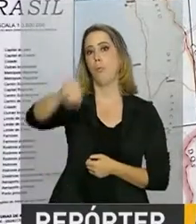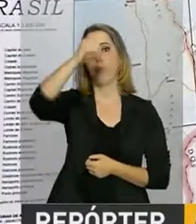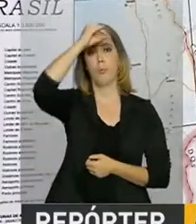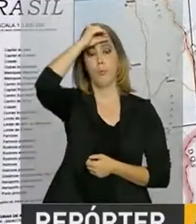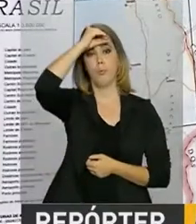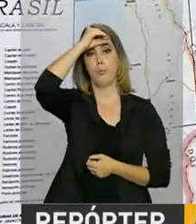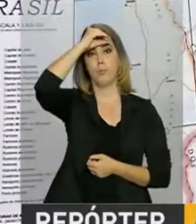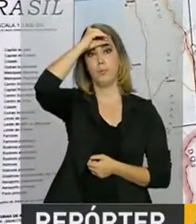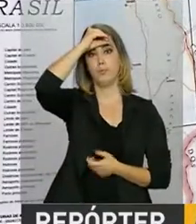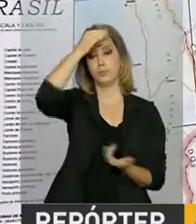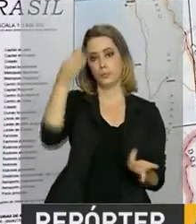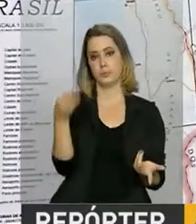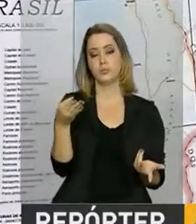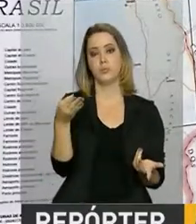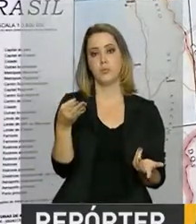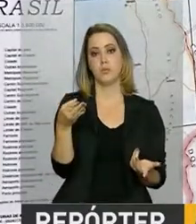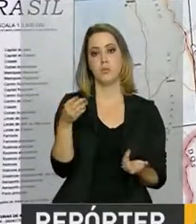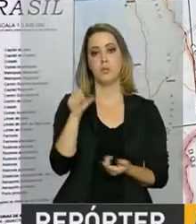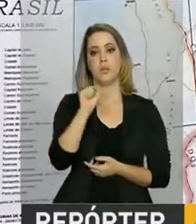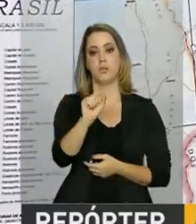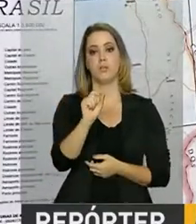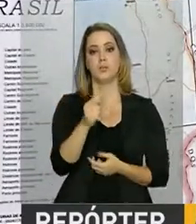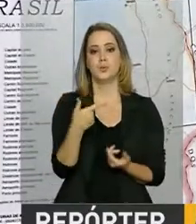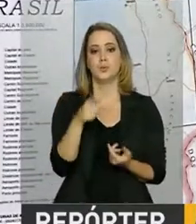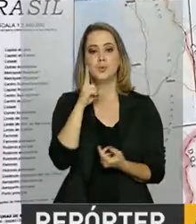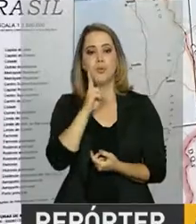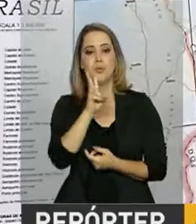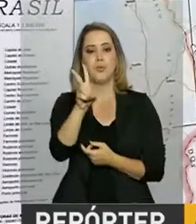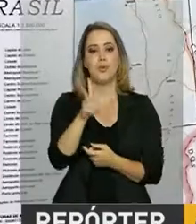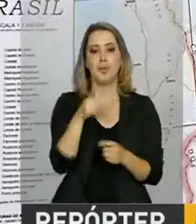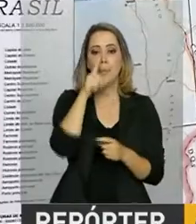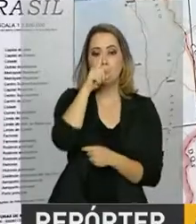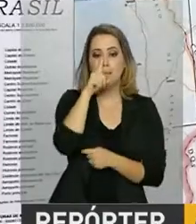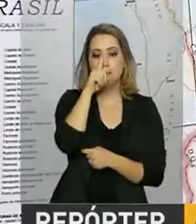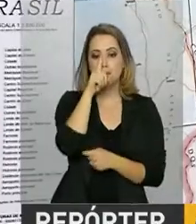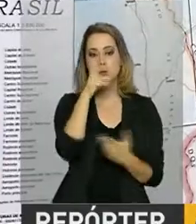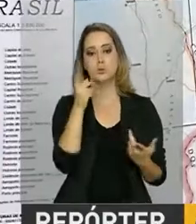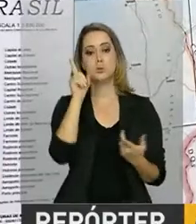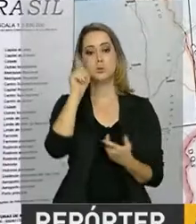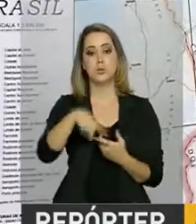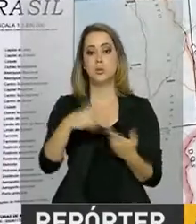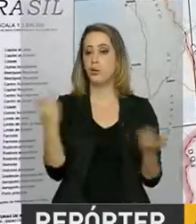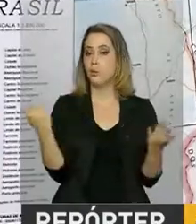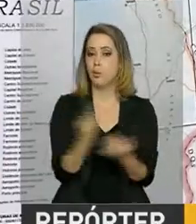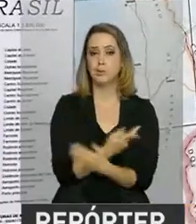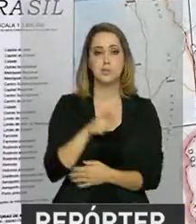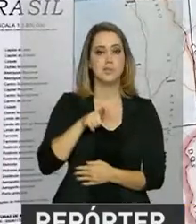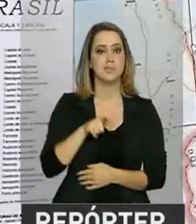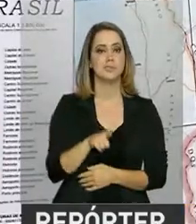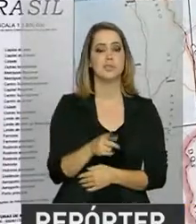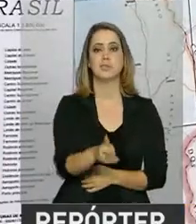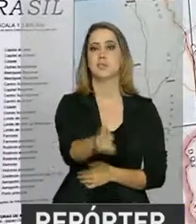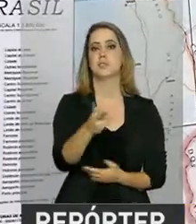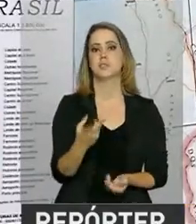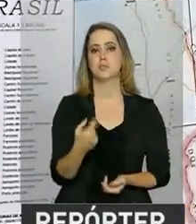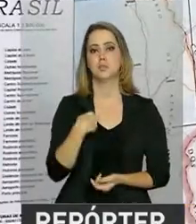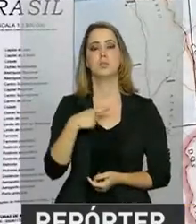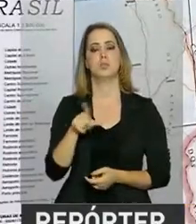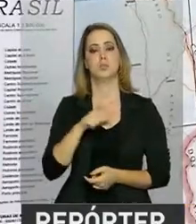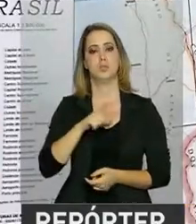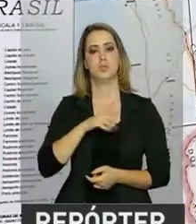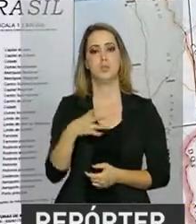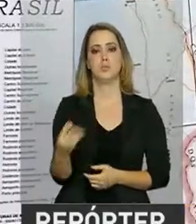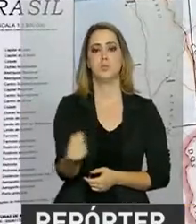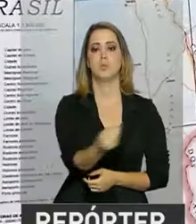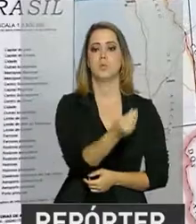Eles não avaliam muito as situações de risco. E essas situações são extremamente comuns. Então, nós temos muitos